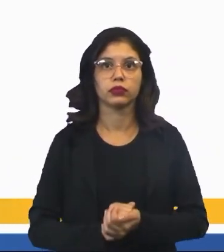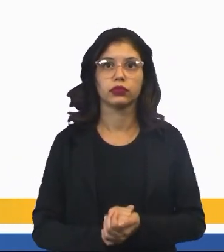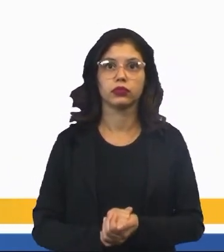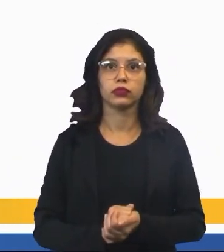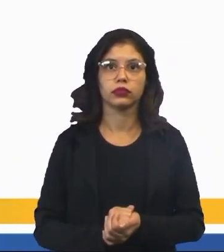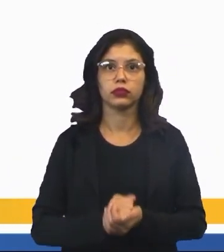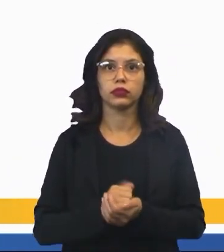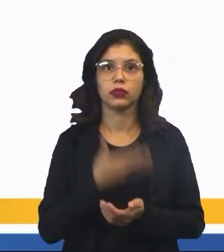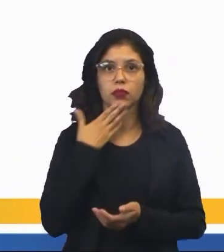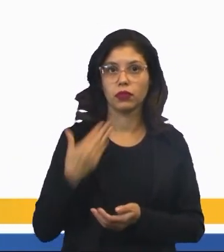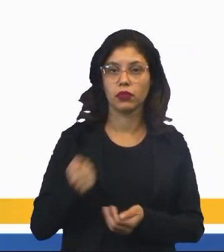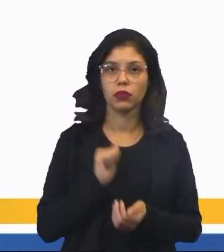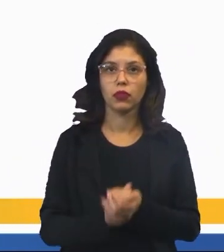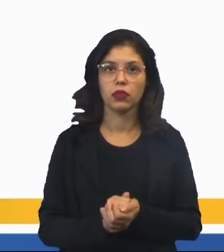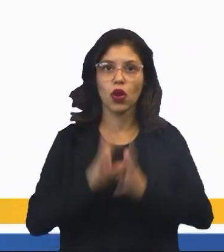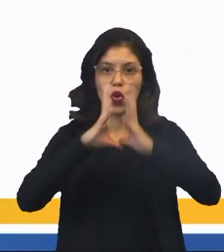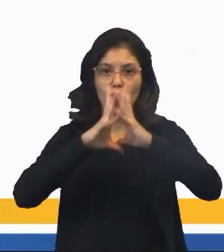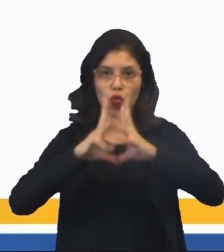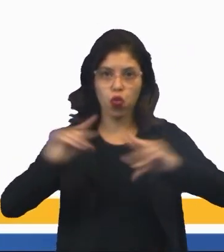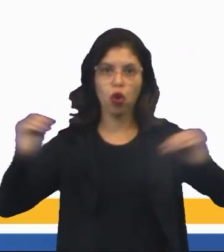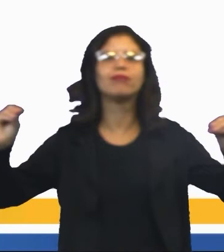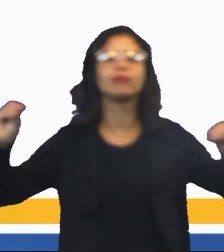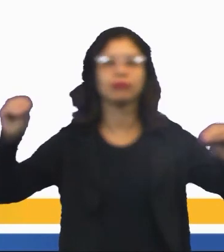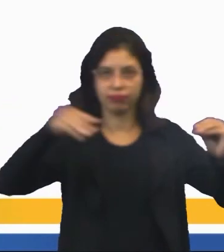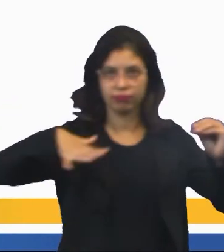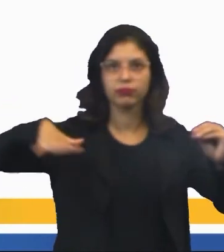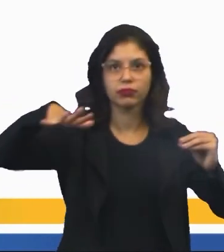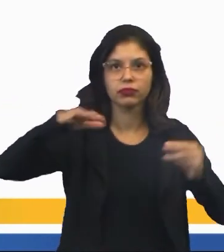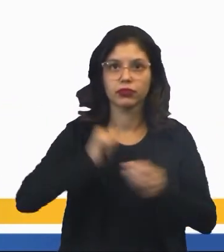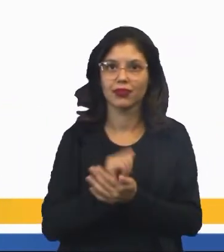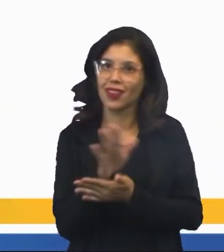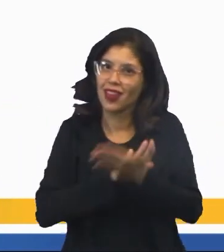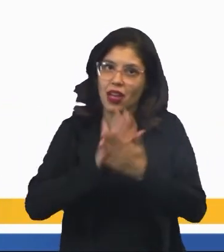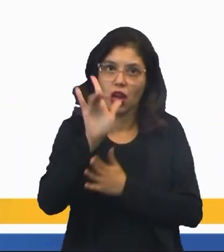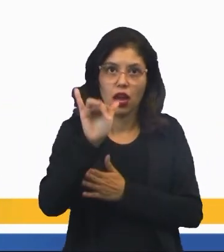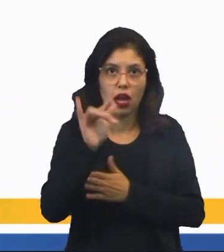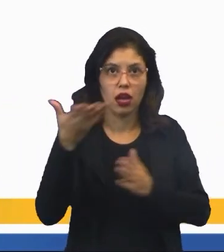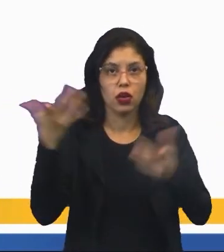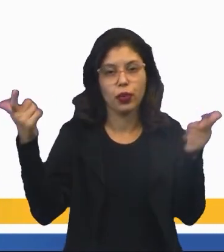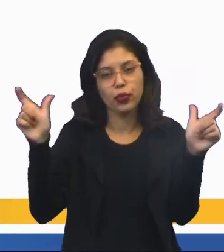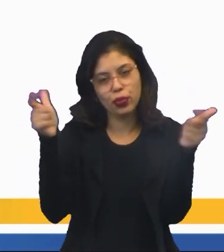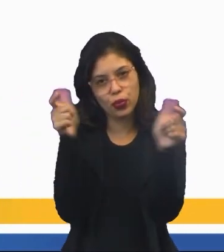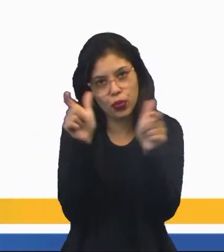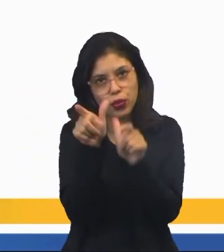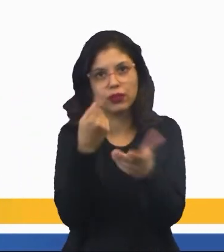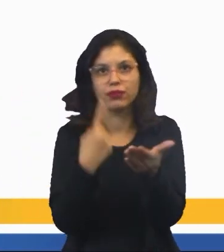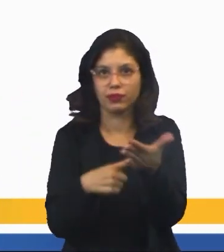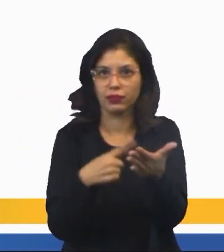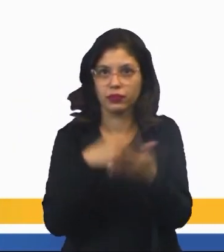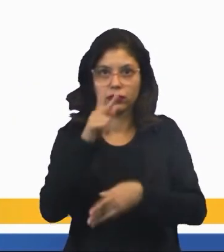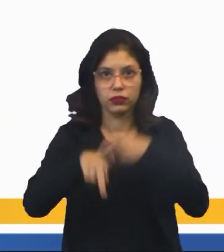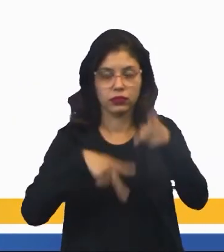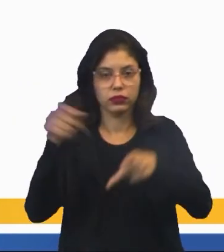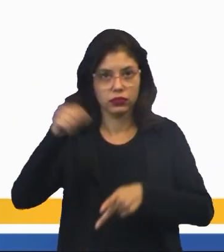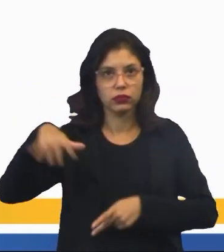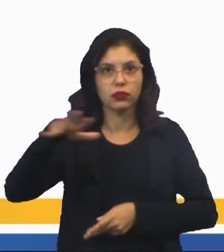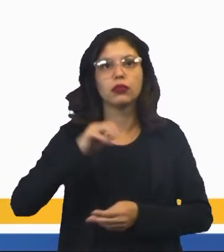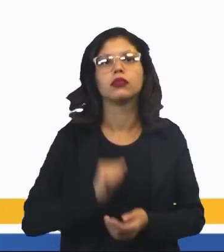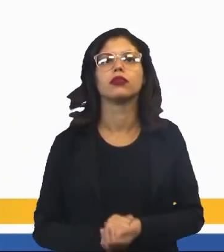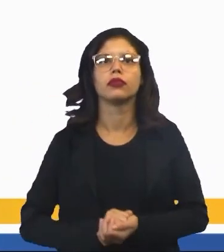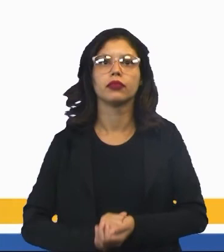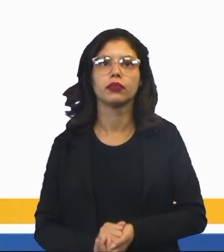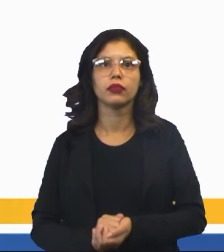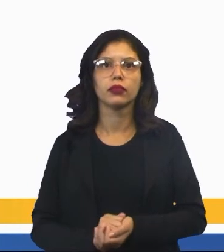processo gradativo de esvaziamento do campo, que nada mais é do que a diminuição considerável da população rural.